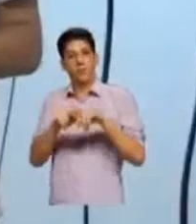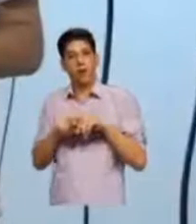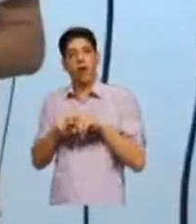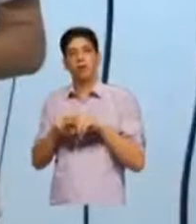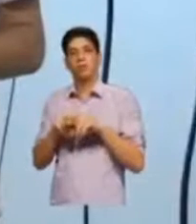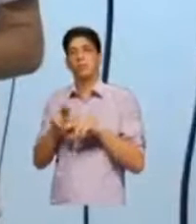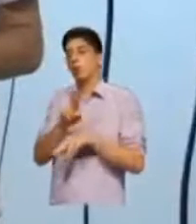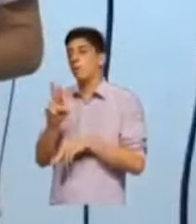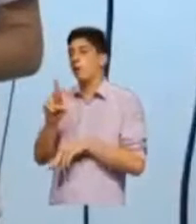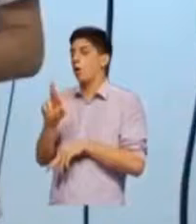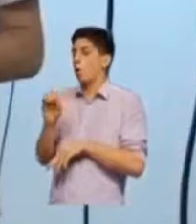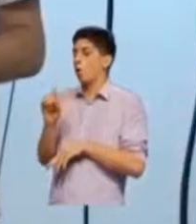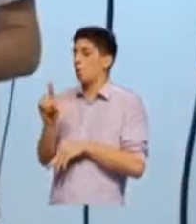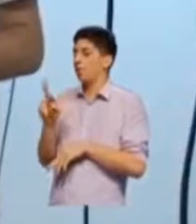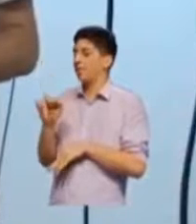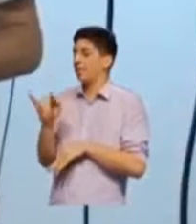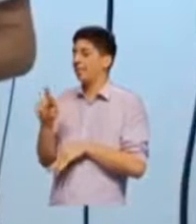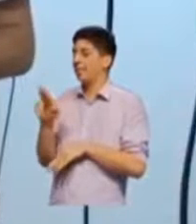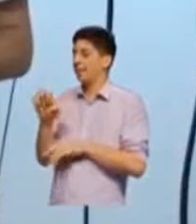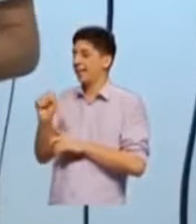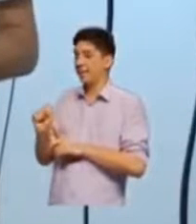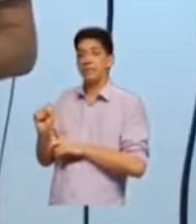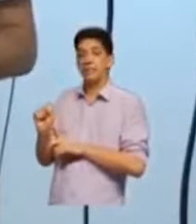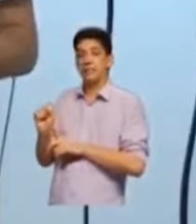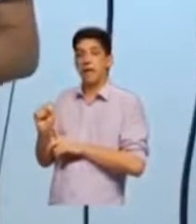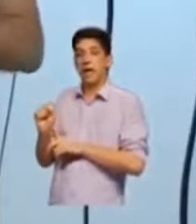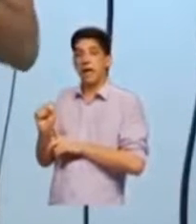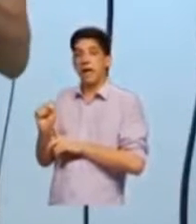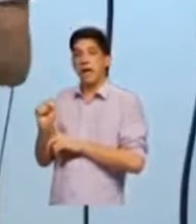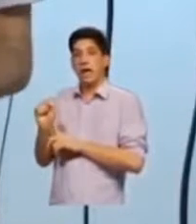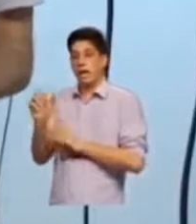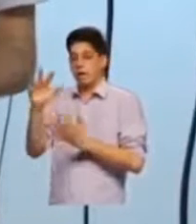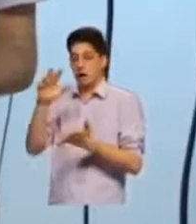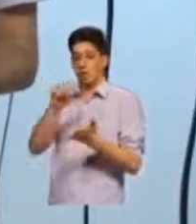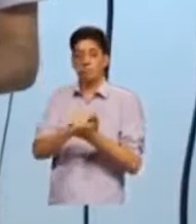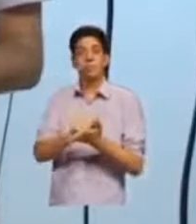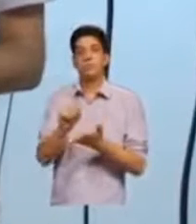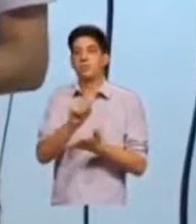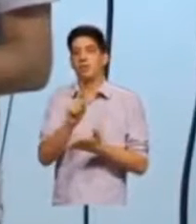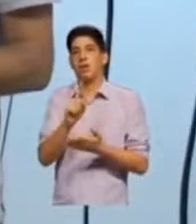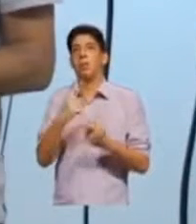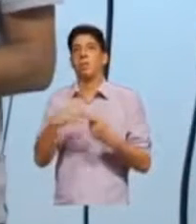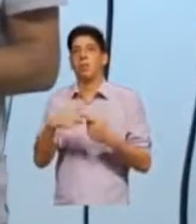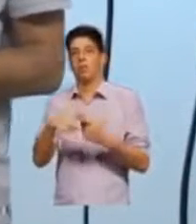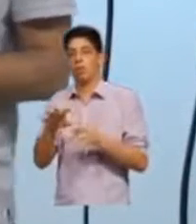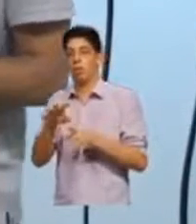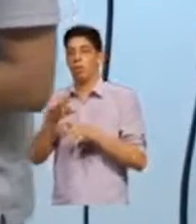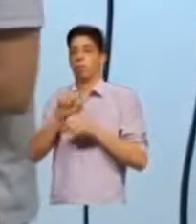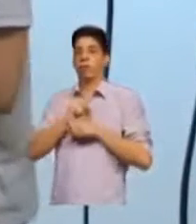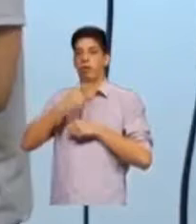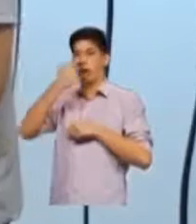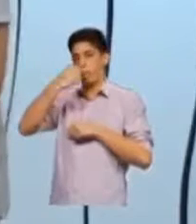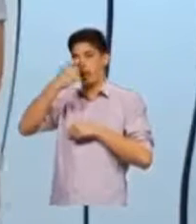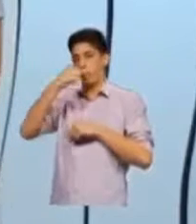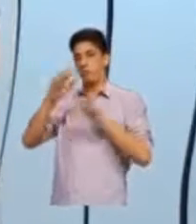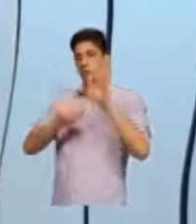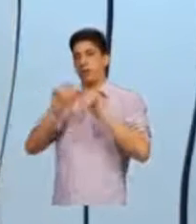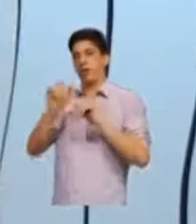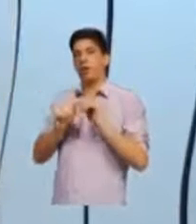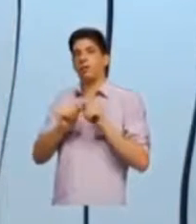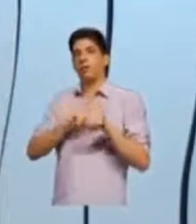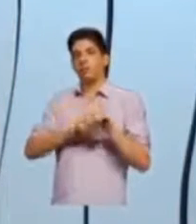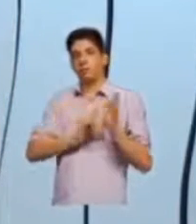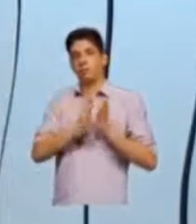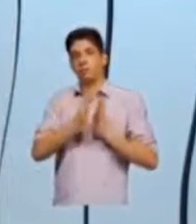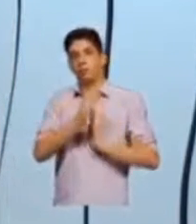foi eleito em 1918, ele não chegou a tomar posse pelo fato de ter contraído a gripe espanhola.